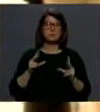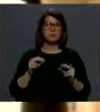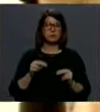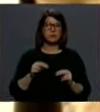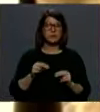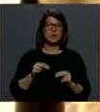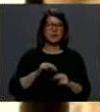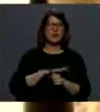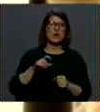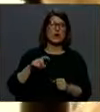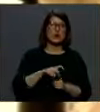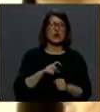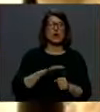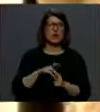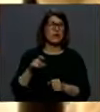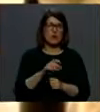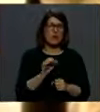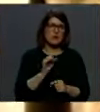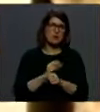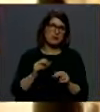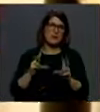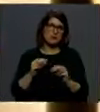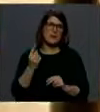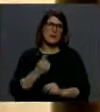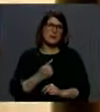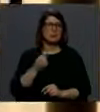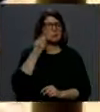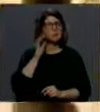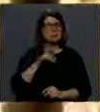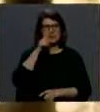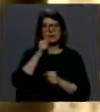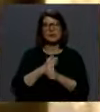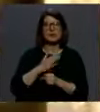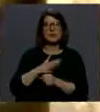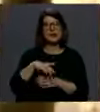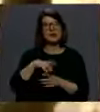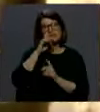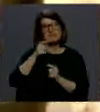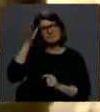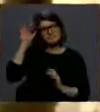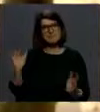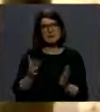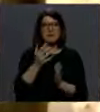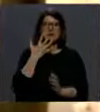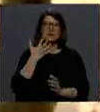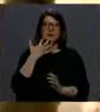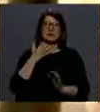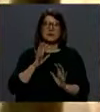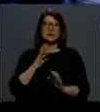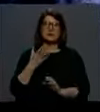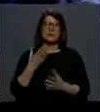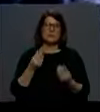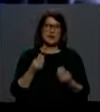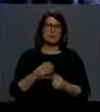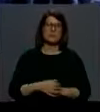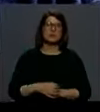ou sem Covid-19. E esta é a rotina de todos os lavradores, com cuidados, mas também com medos. Às